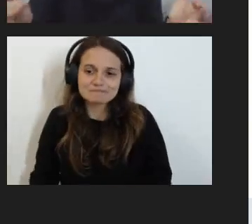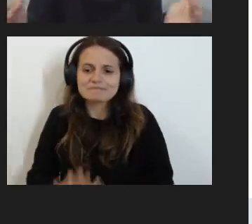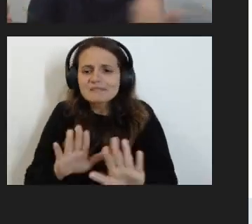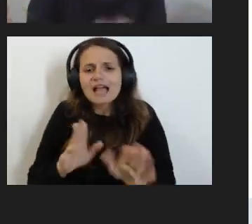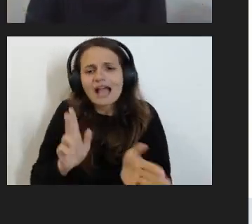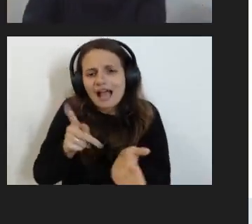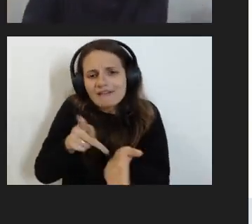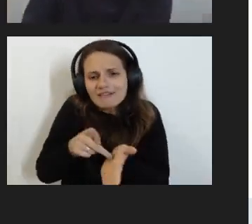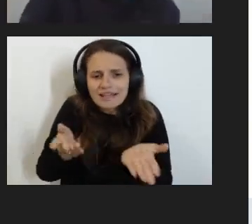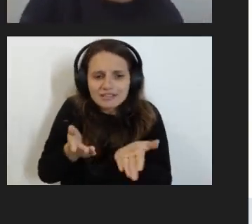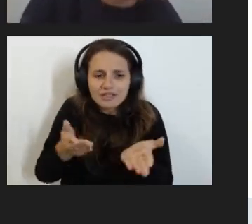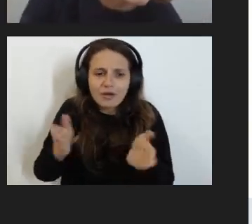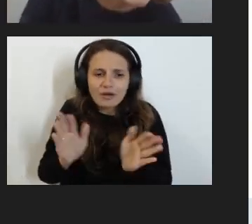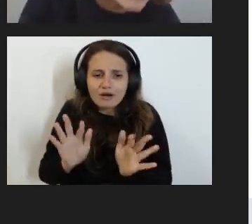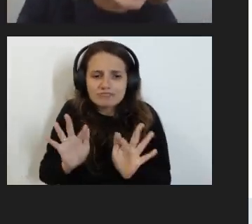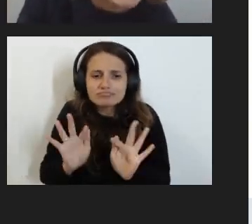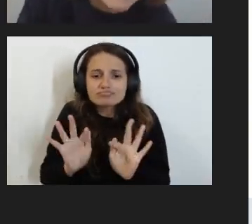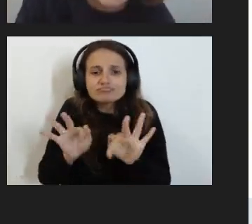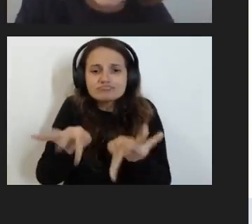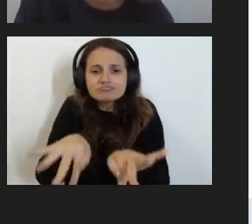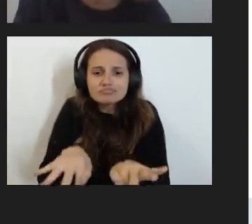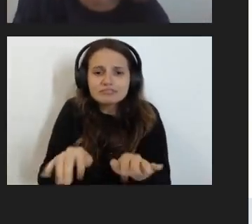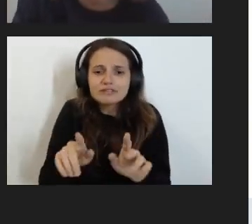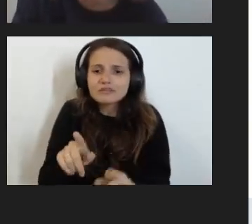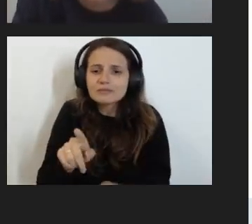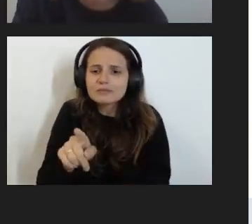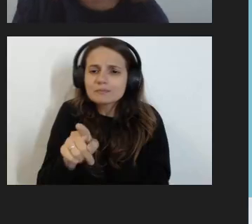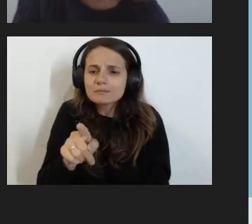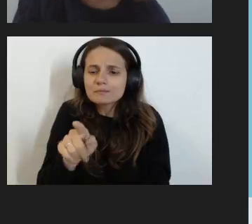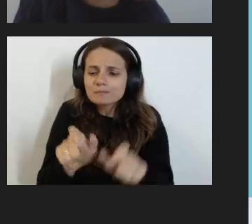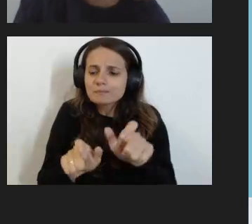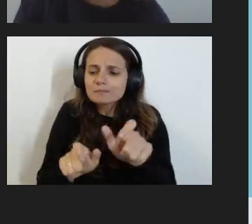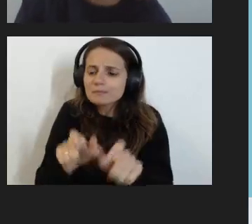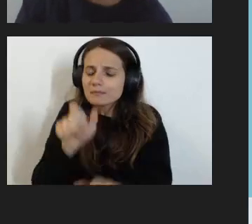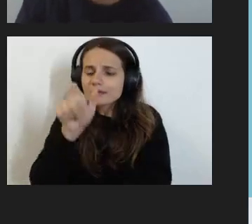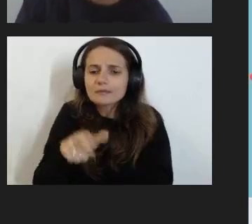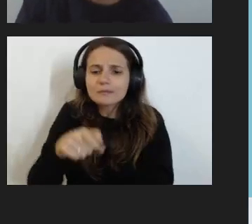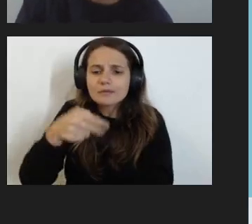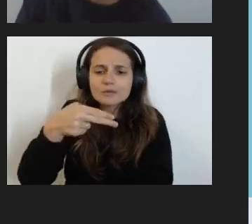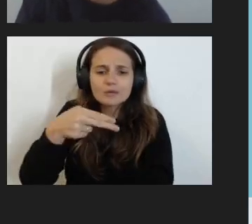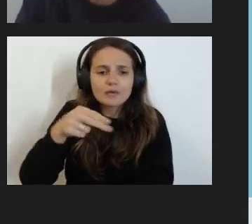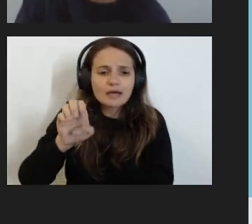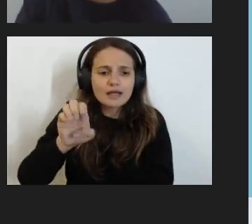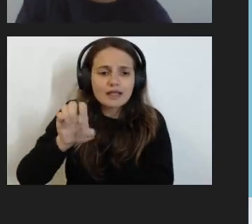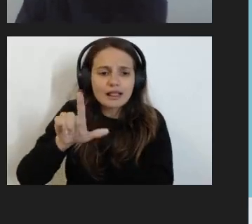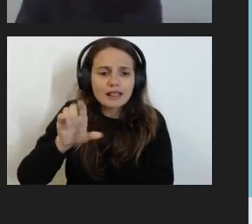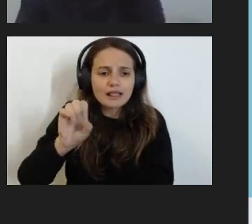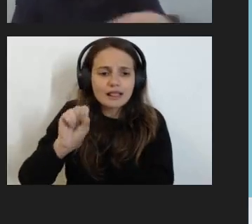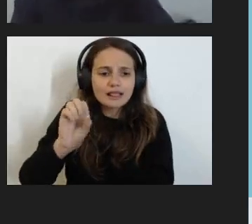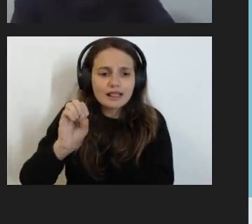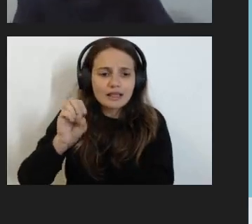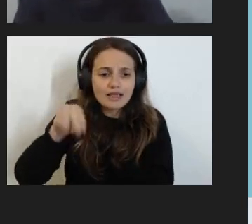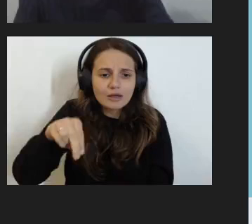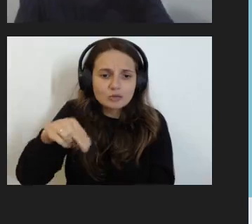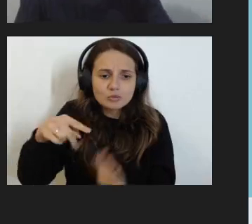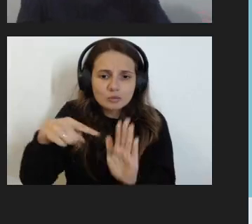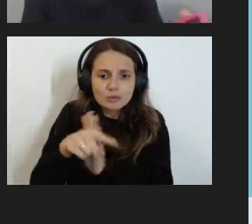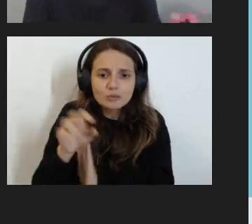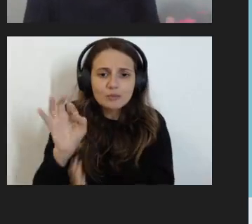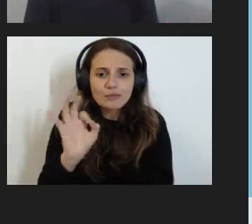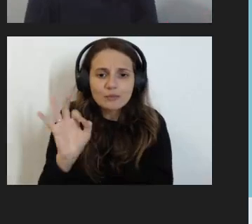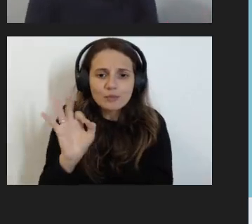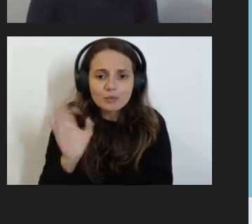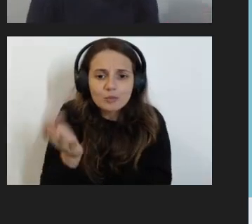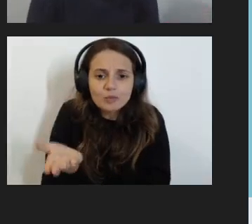galera. Ninguém tem mais pergunta? O Nelson não fez pergunta. Deixa eu ver aqui. E a conclusão? A conclusão da aula de hoje é